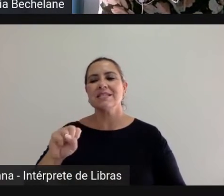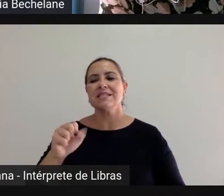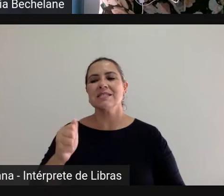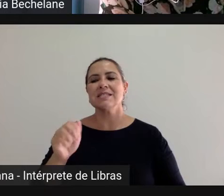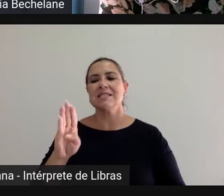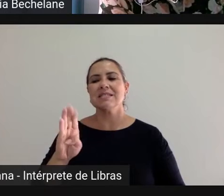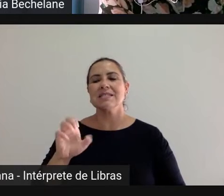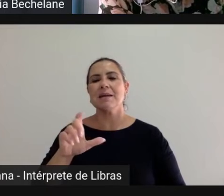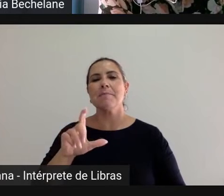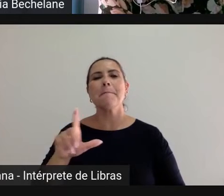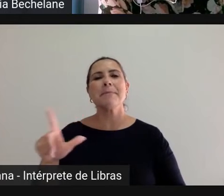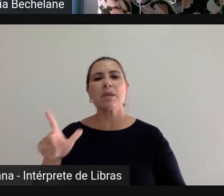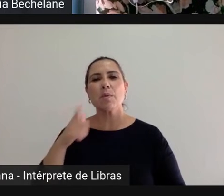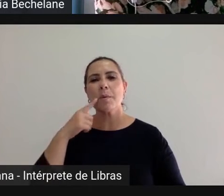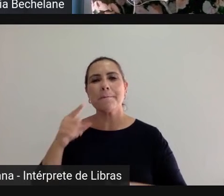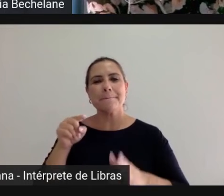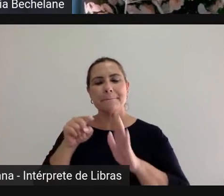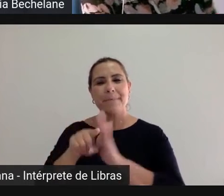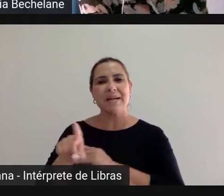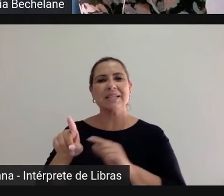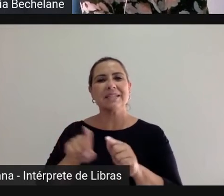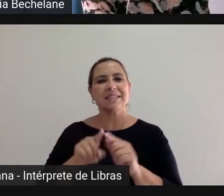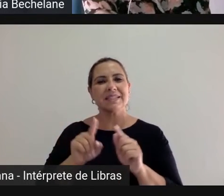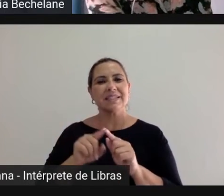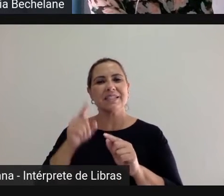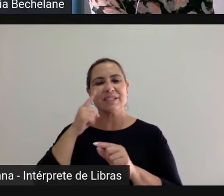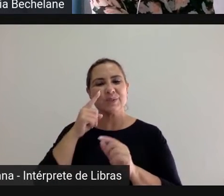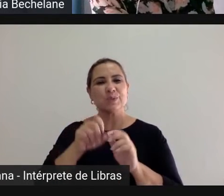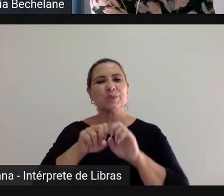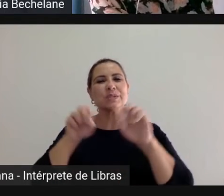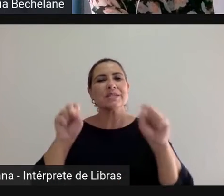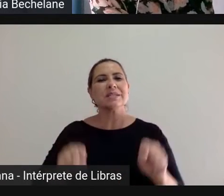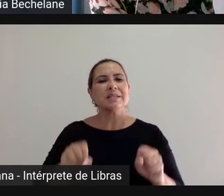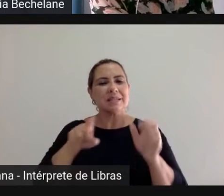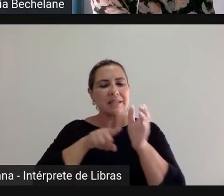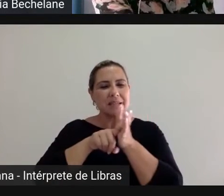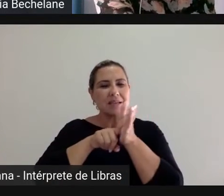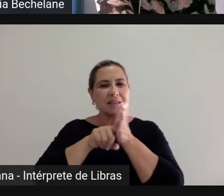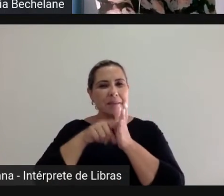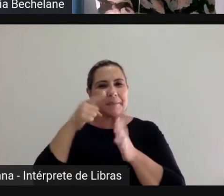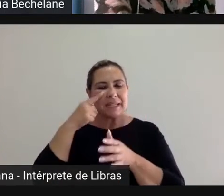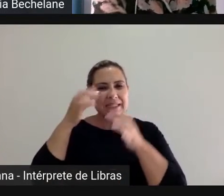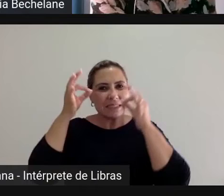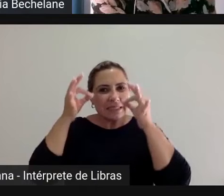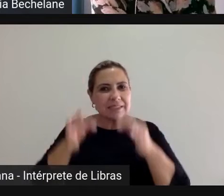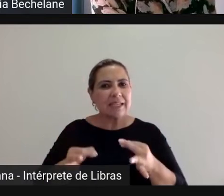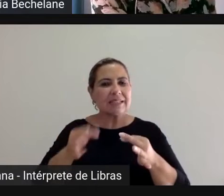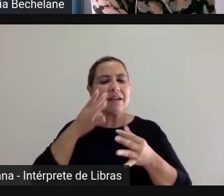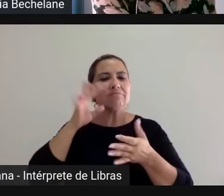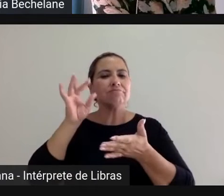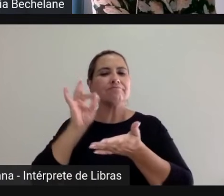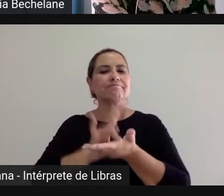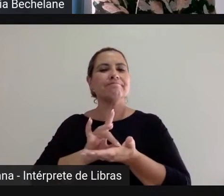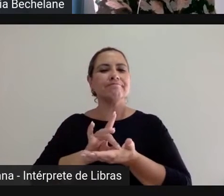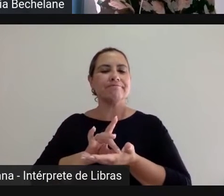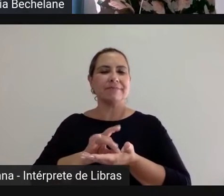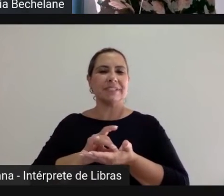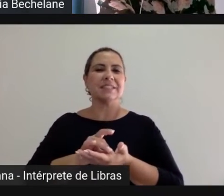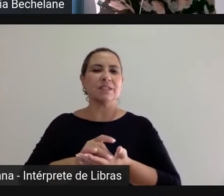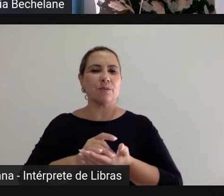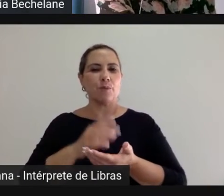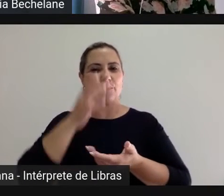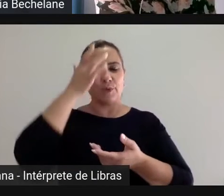eu perguntaria, Isabel, se os sistemas de checagem estão, de fato, checando a sua eficiência no sentido de as pessoas